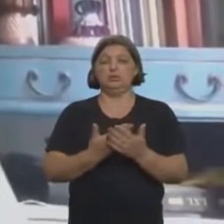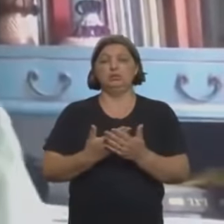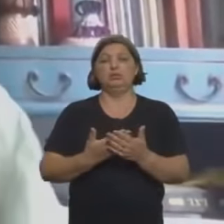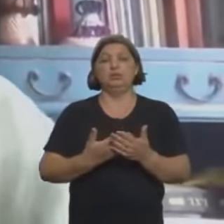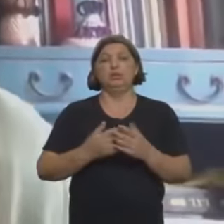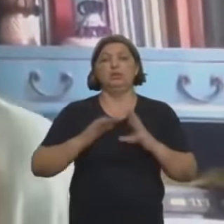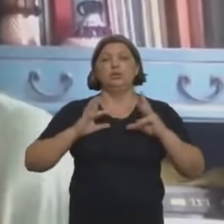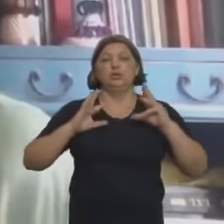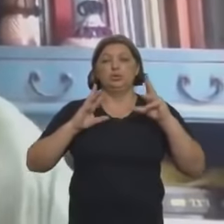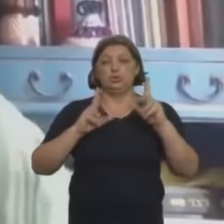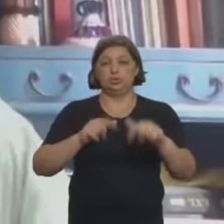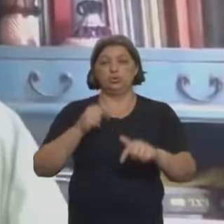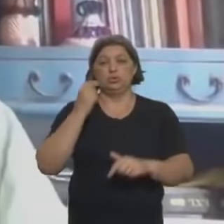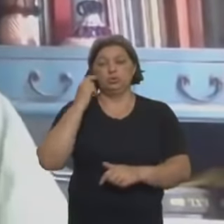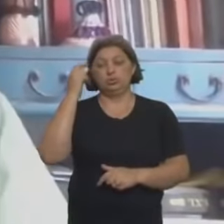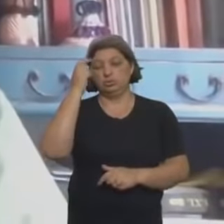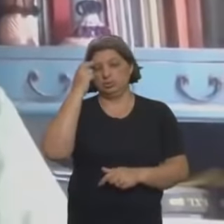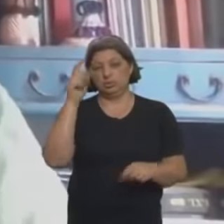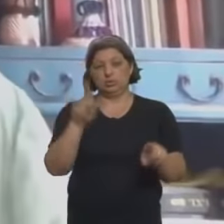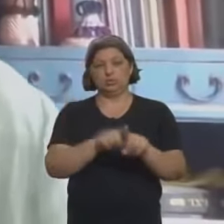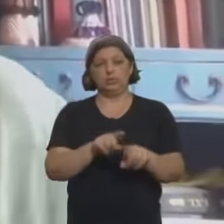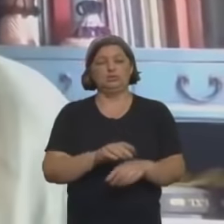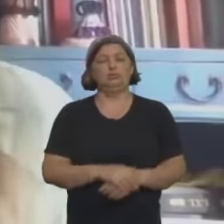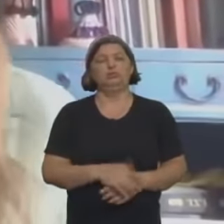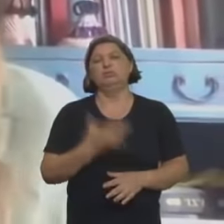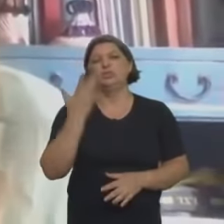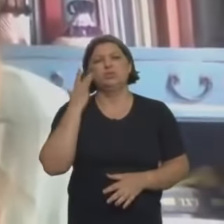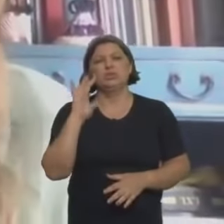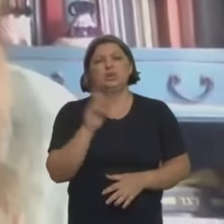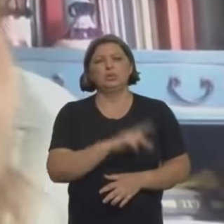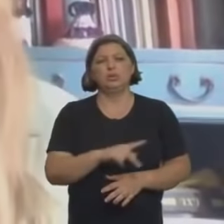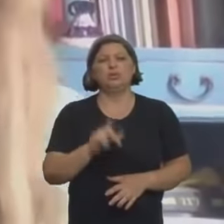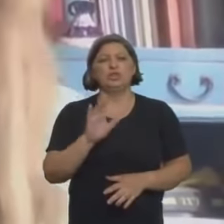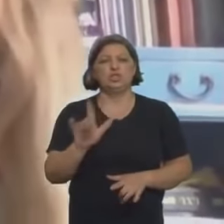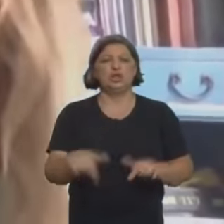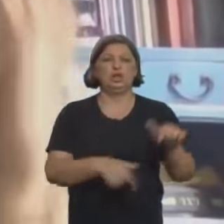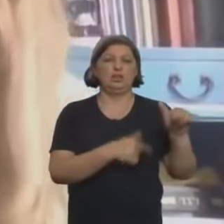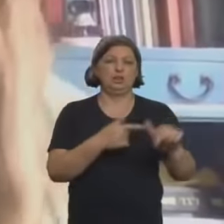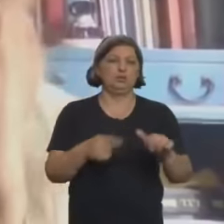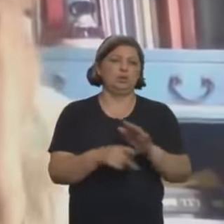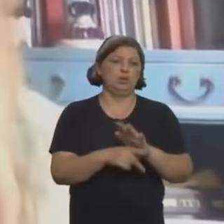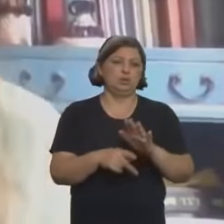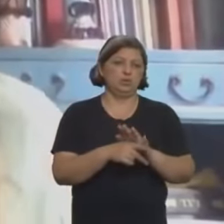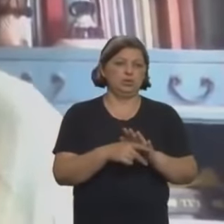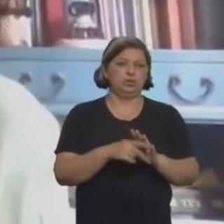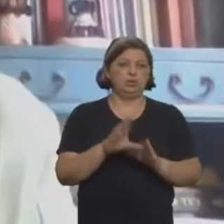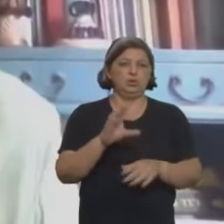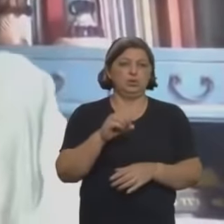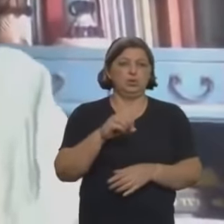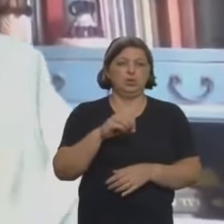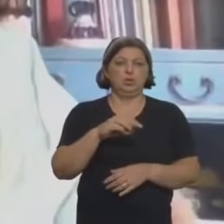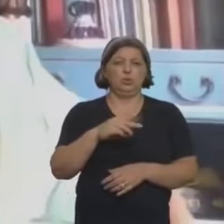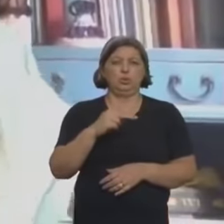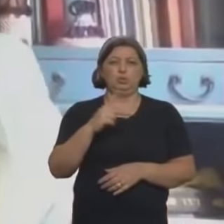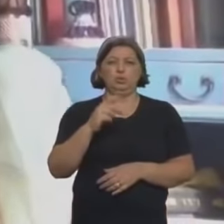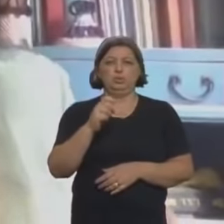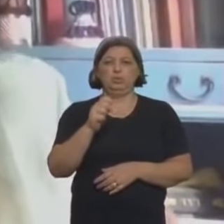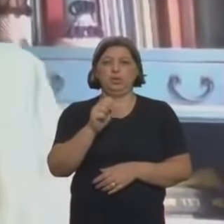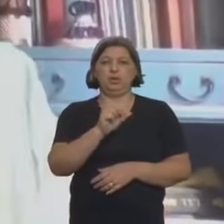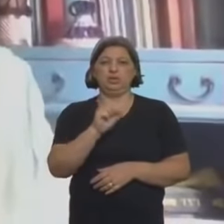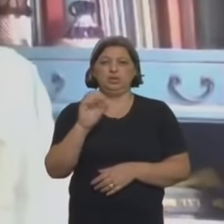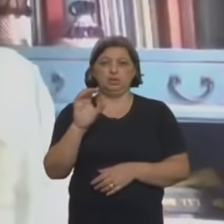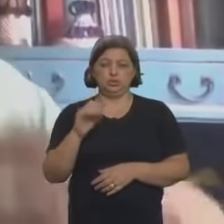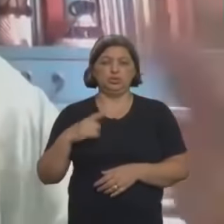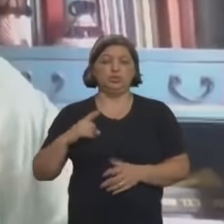todo. Não sei se o professor já trabalhou com o programa Compasso, e no programa Compasso a gente realmente tinha uma sessão